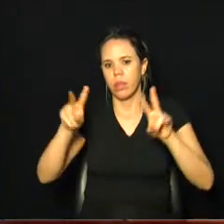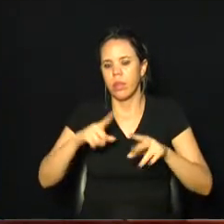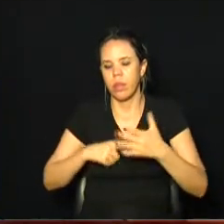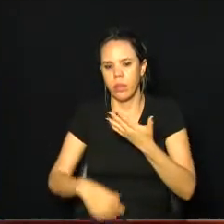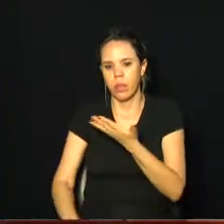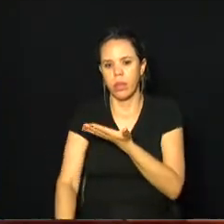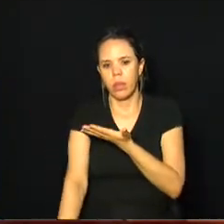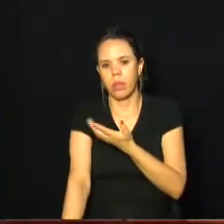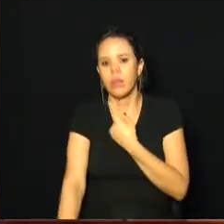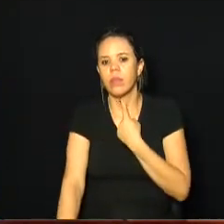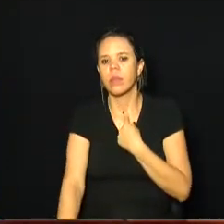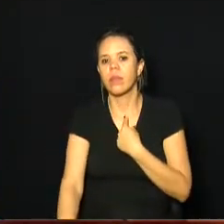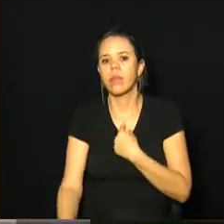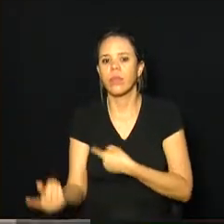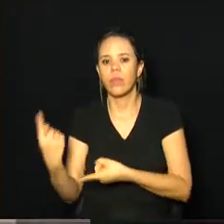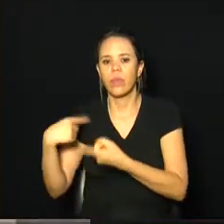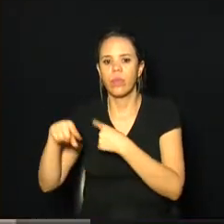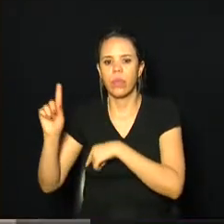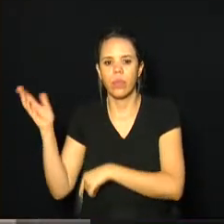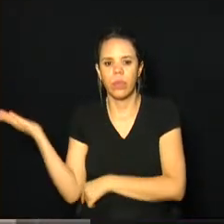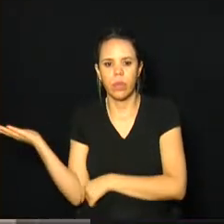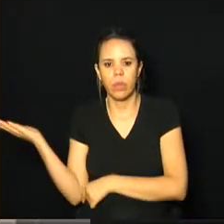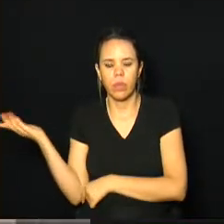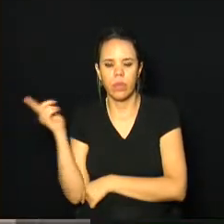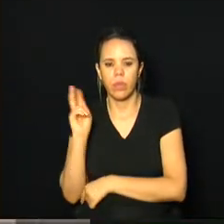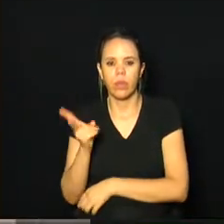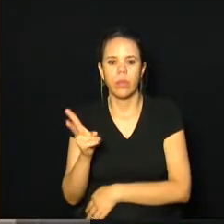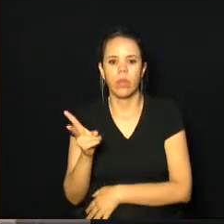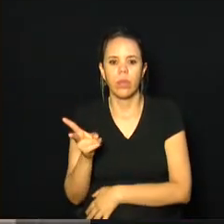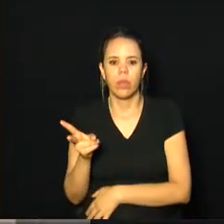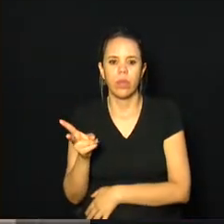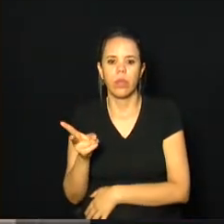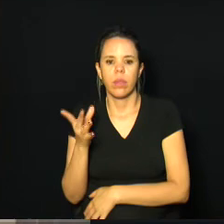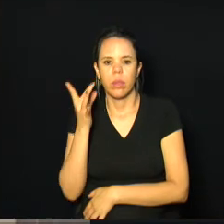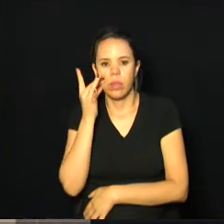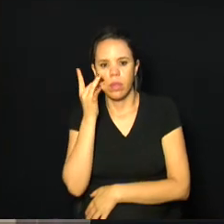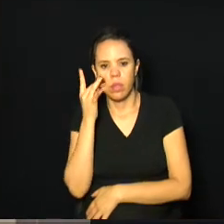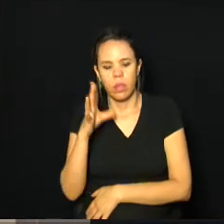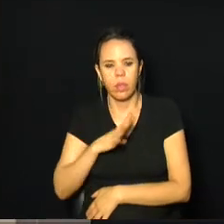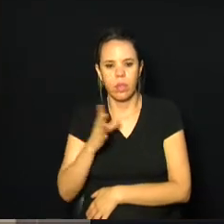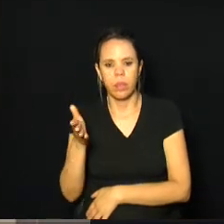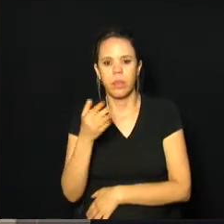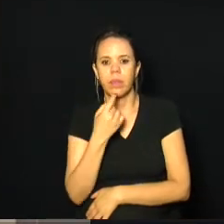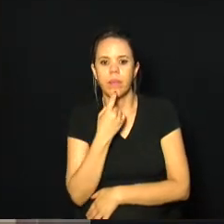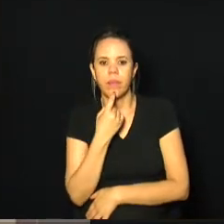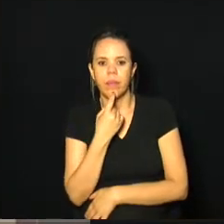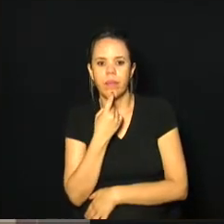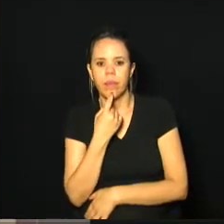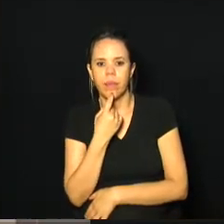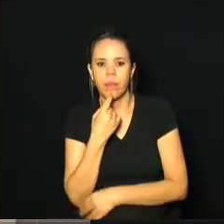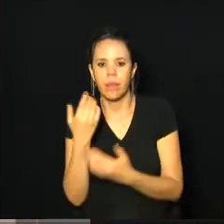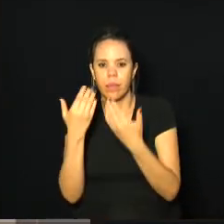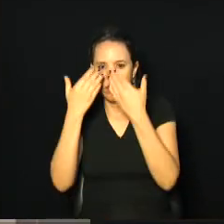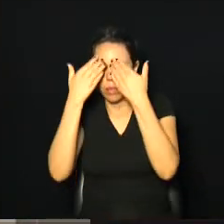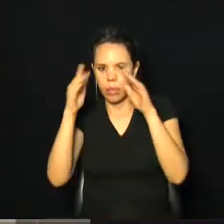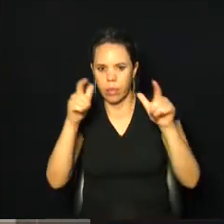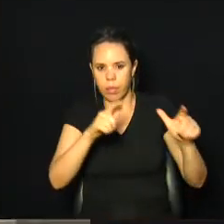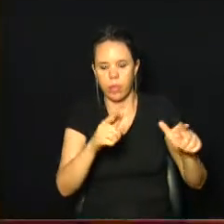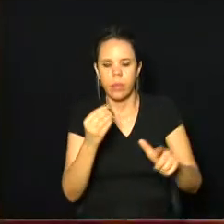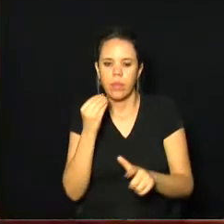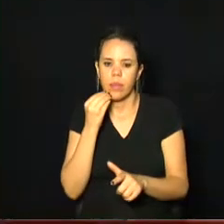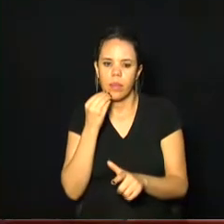aí, te desejo muito sucesso, que você continue presente na cidade de Campinas, que abra outros